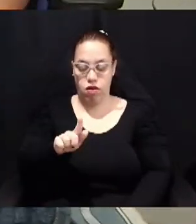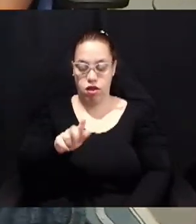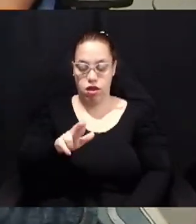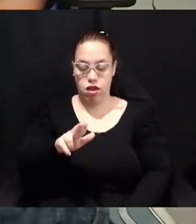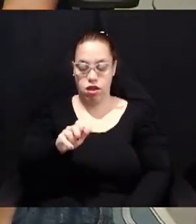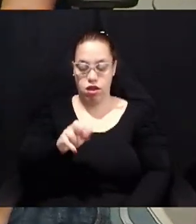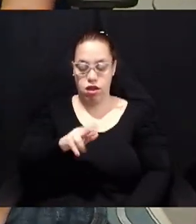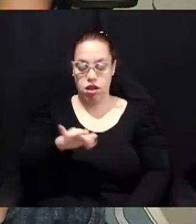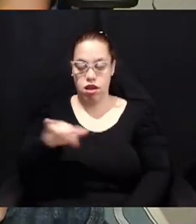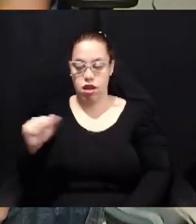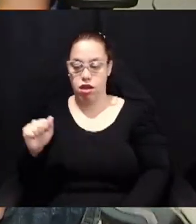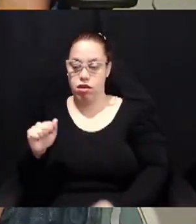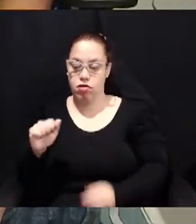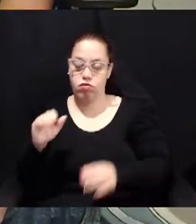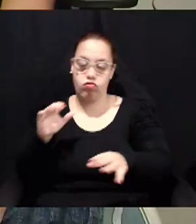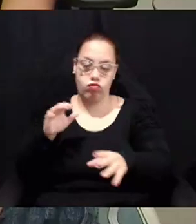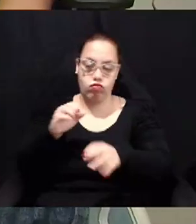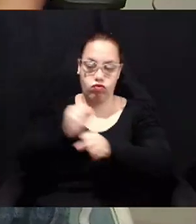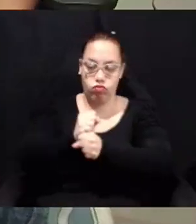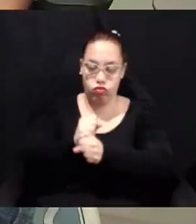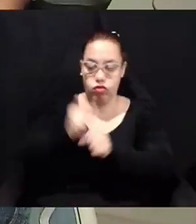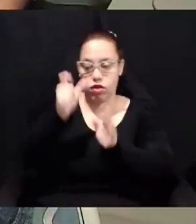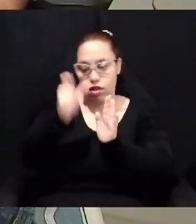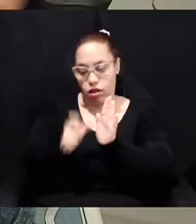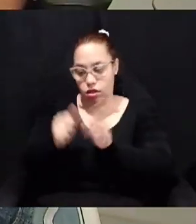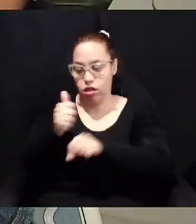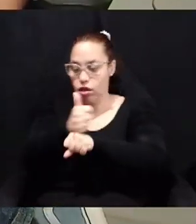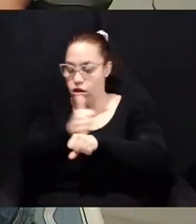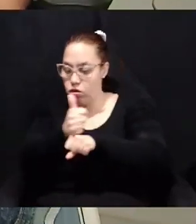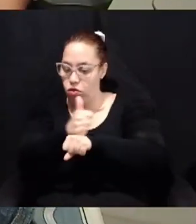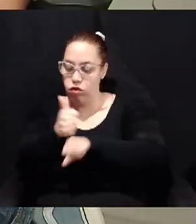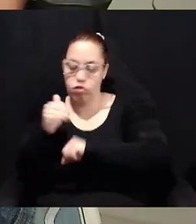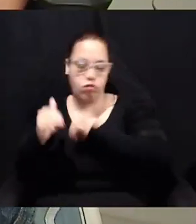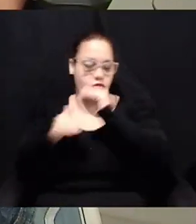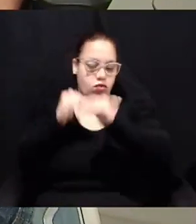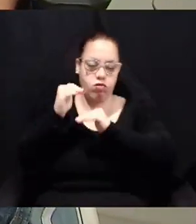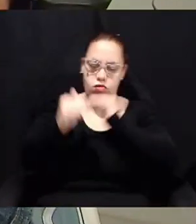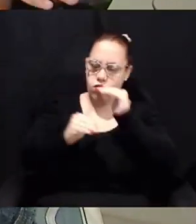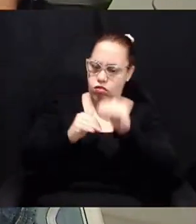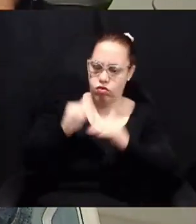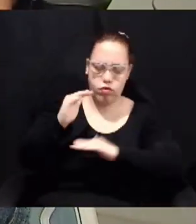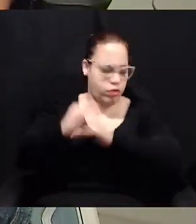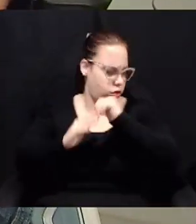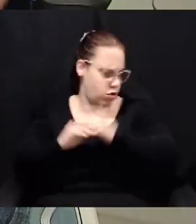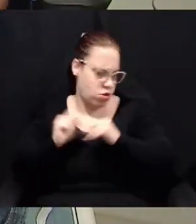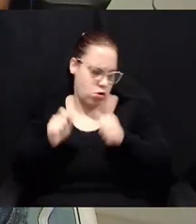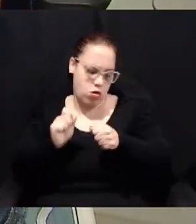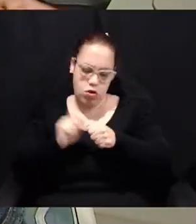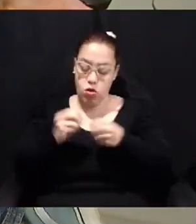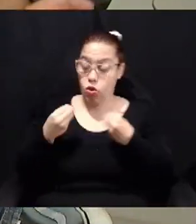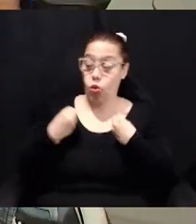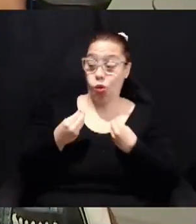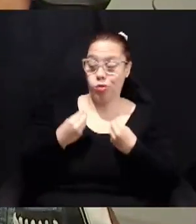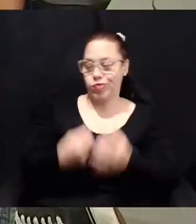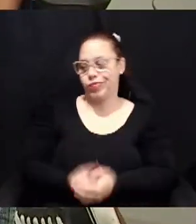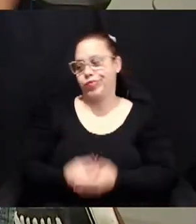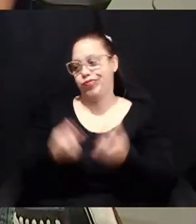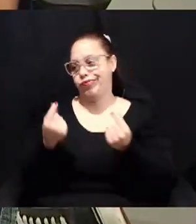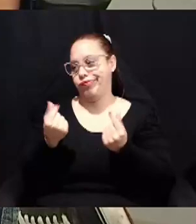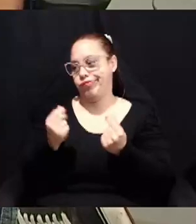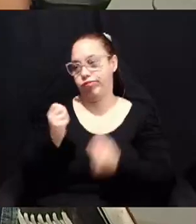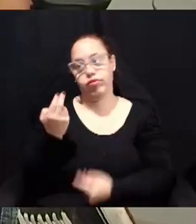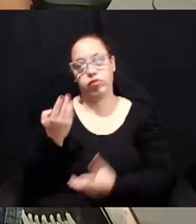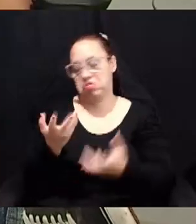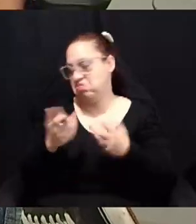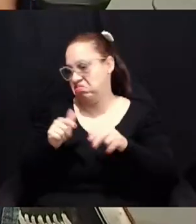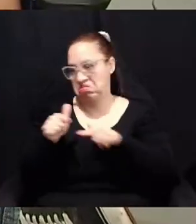sobre a carreira de ser quadrinista e toda a sua evolução, né, as áreas que você pode atuar, como você pode fazer dinheiro, ou se quiser só trabalhar como